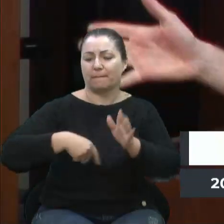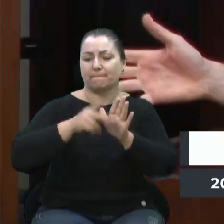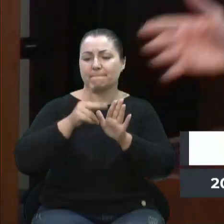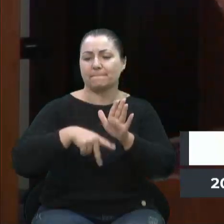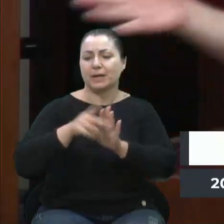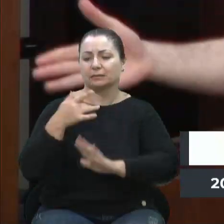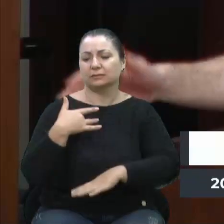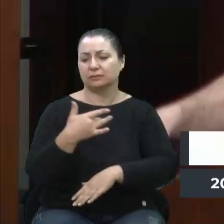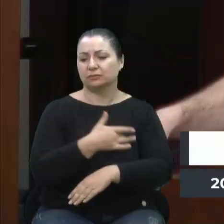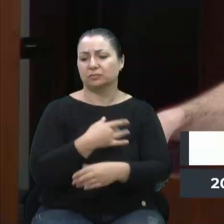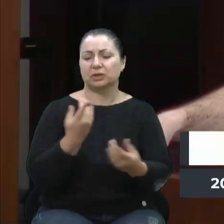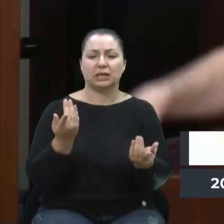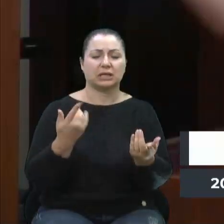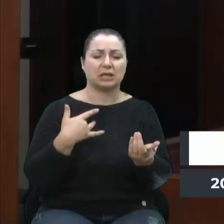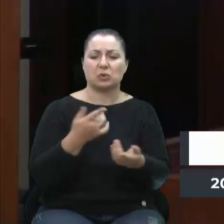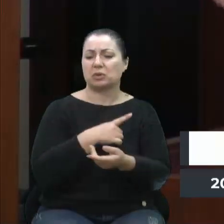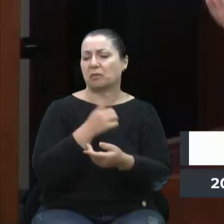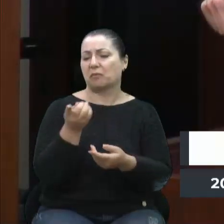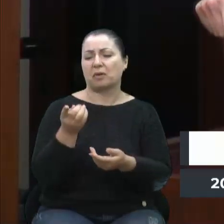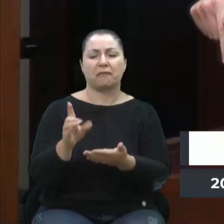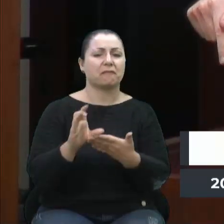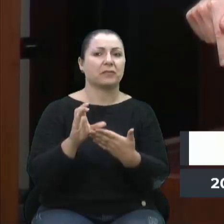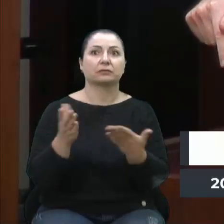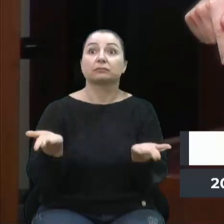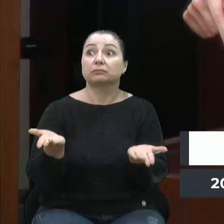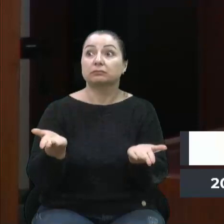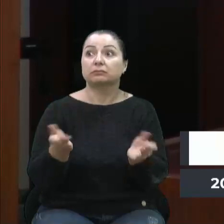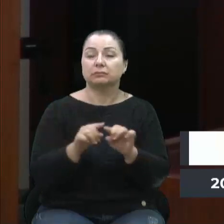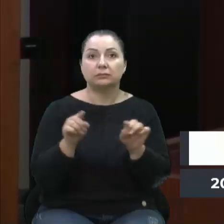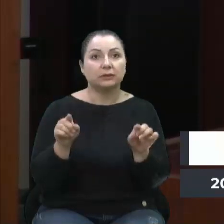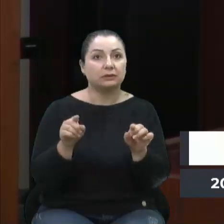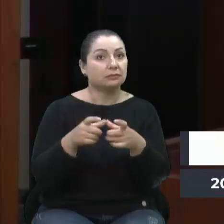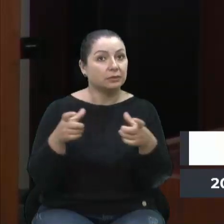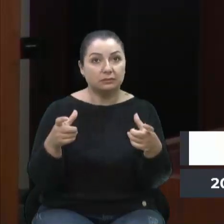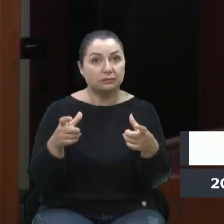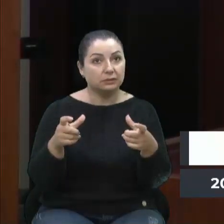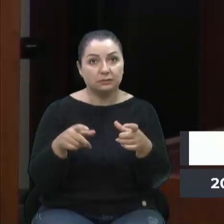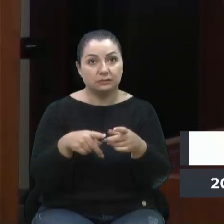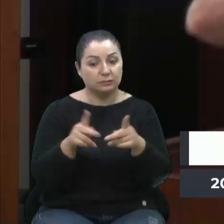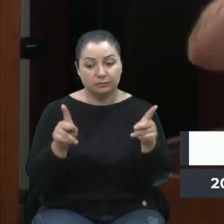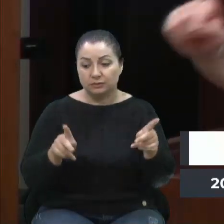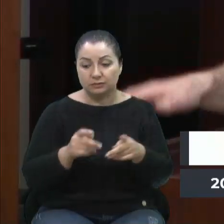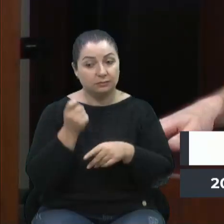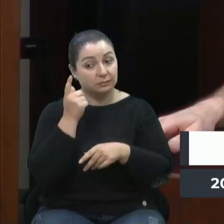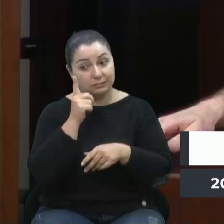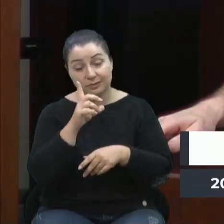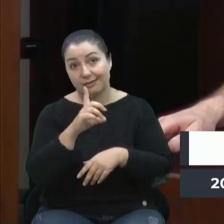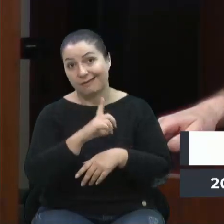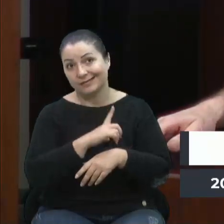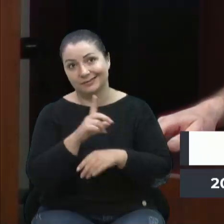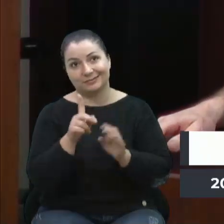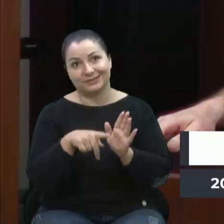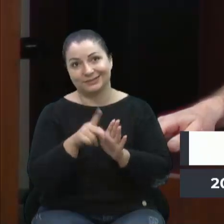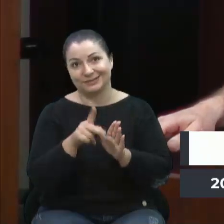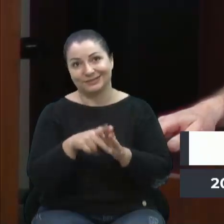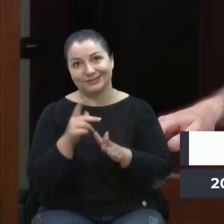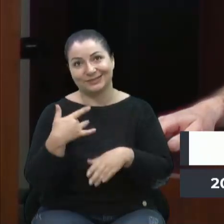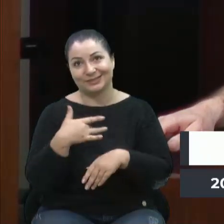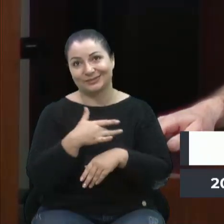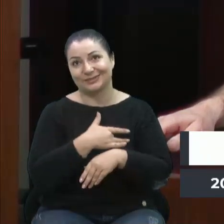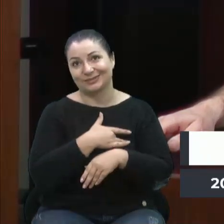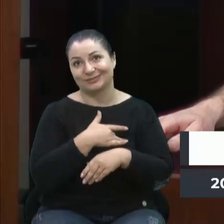Não consegue, às vezes a gente não consegue. Talvez, se os 5 bilhões, vereadores Calco, que vão ser gastos